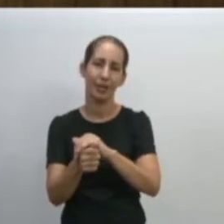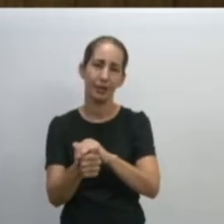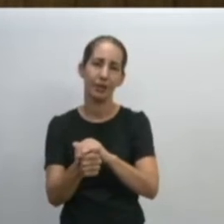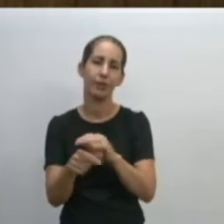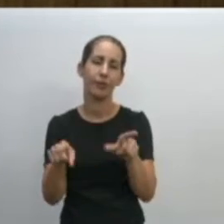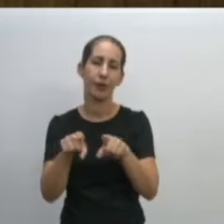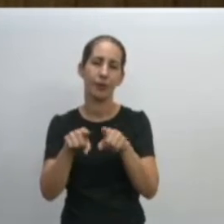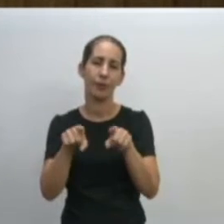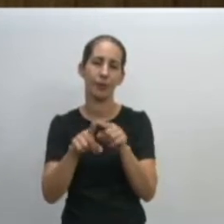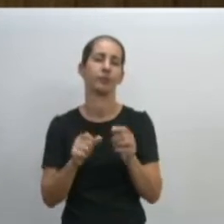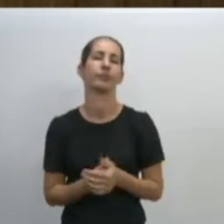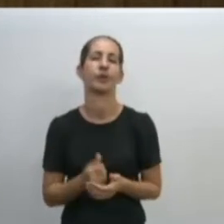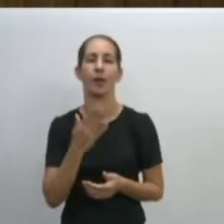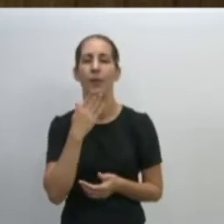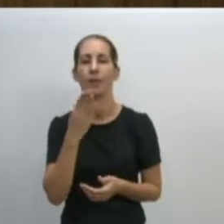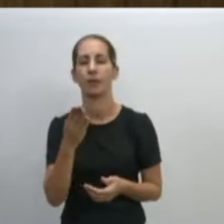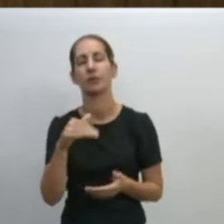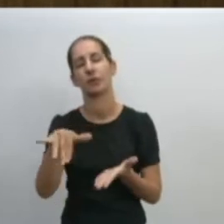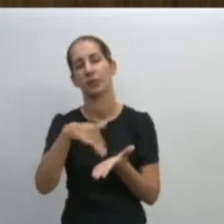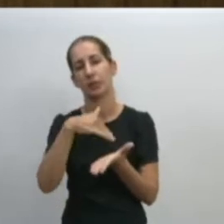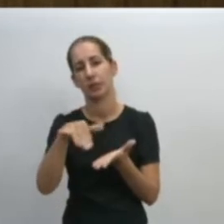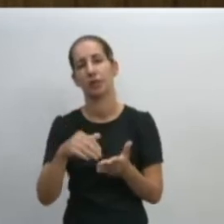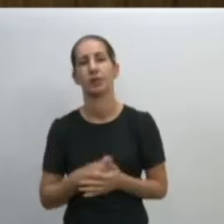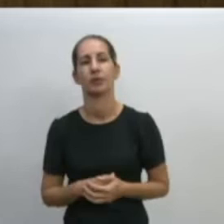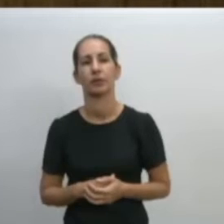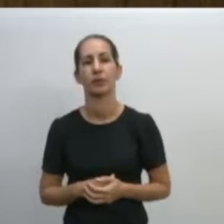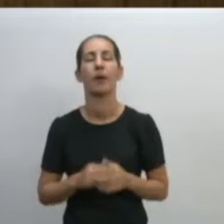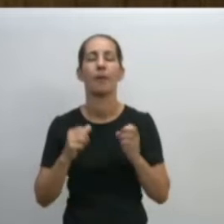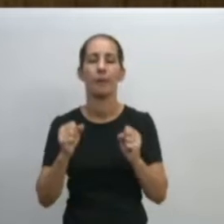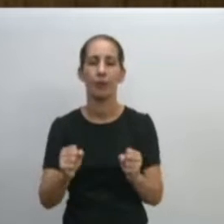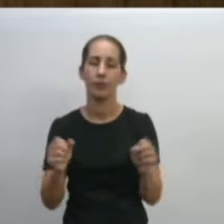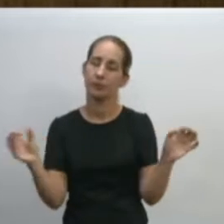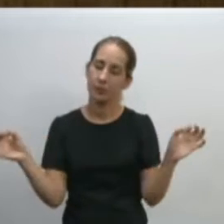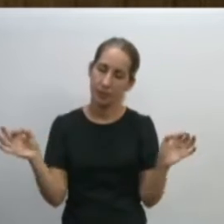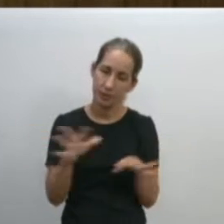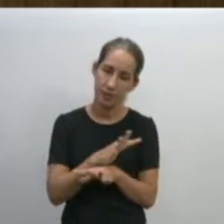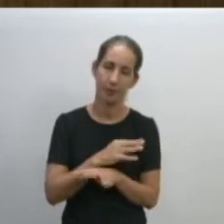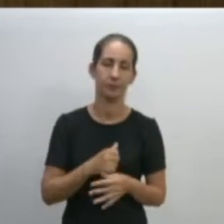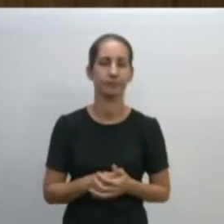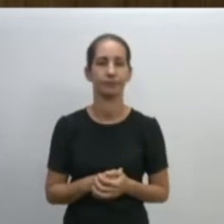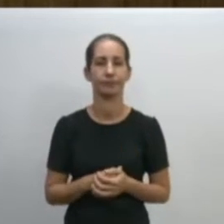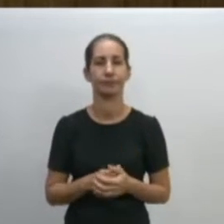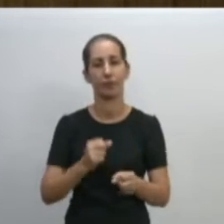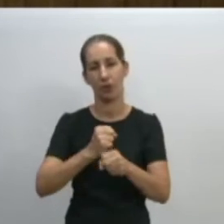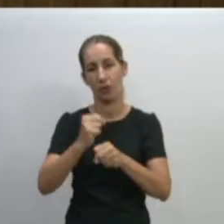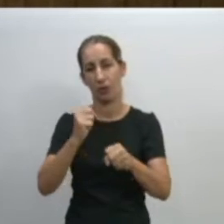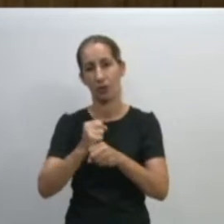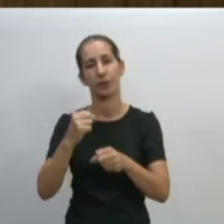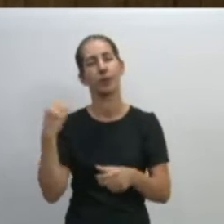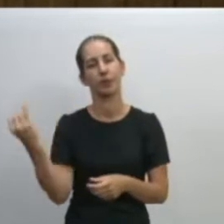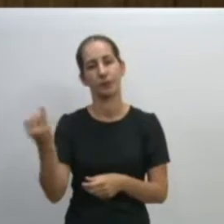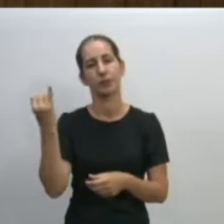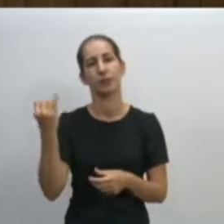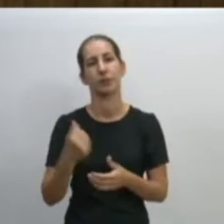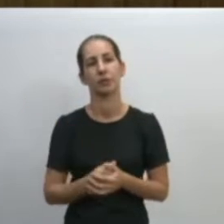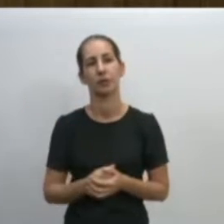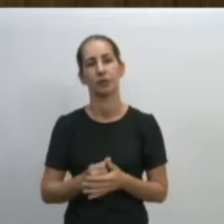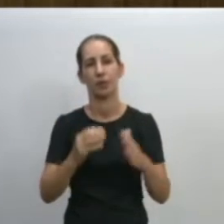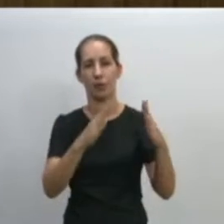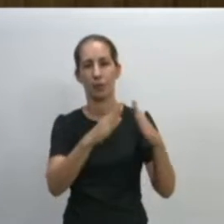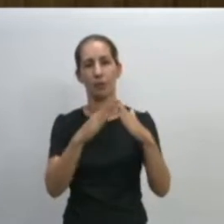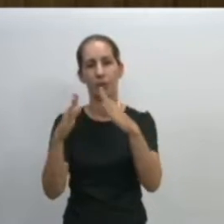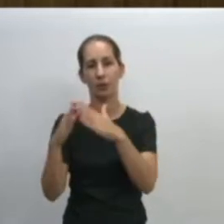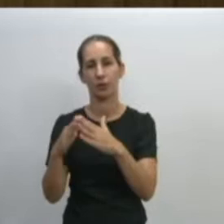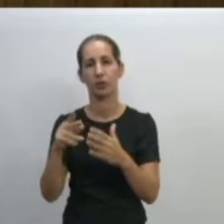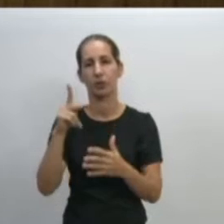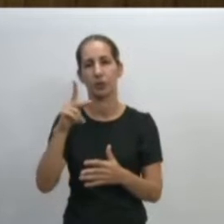venho fazer um apelo ao secretário para que a gente possa finalizar essa obra que é tão importante para os moradores ali